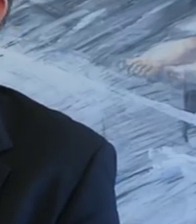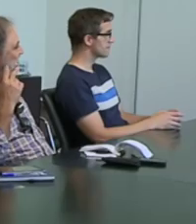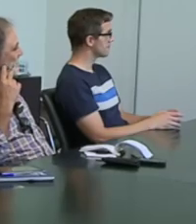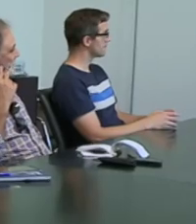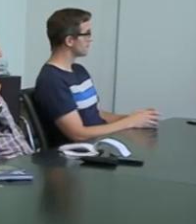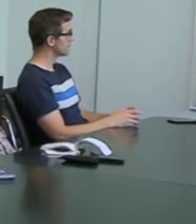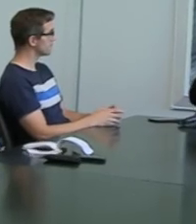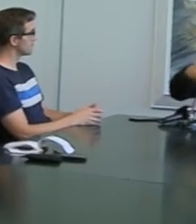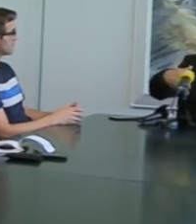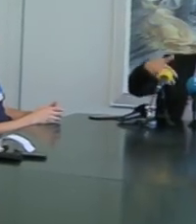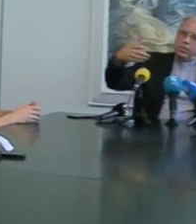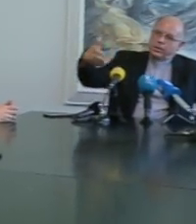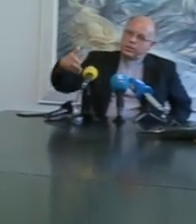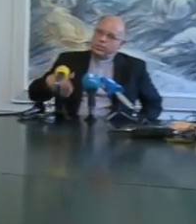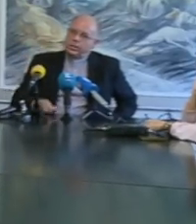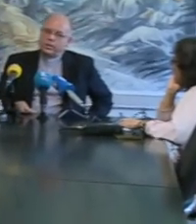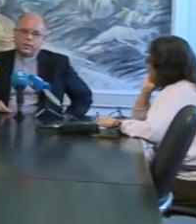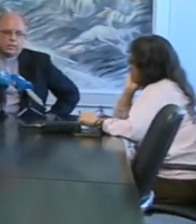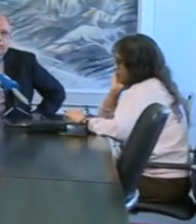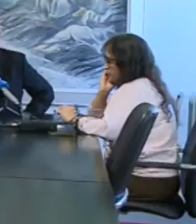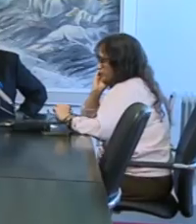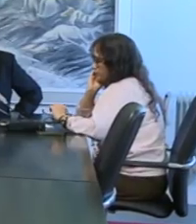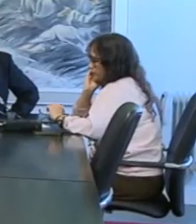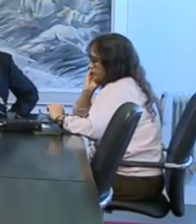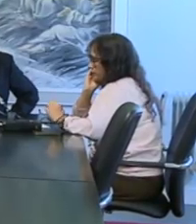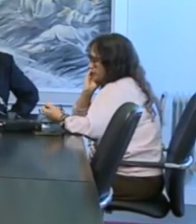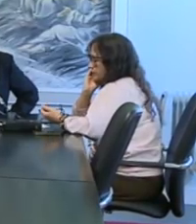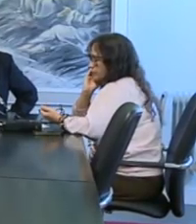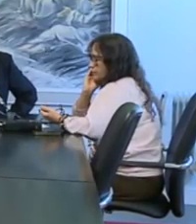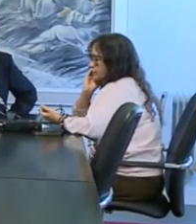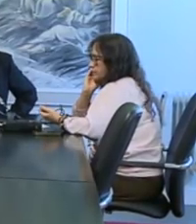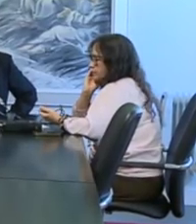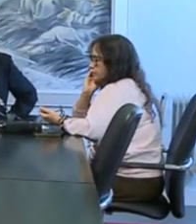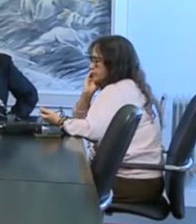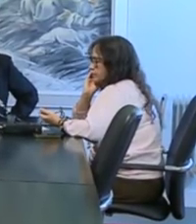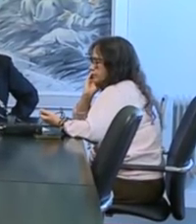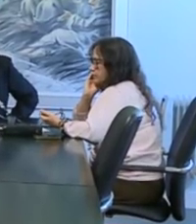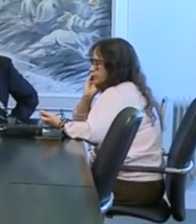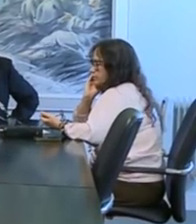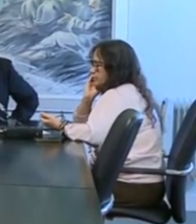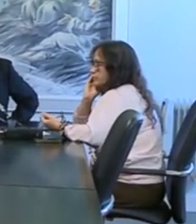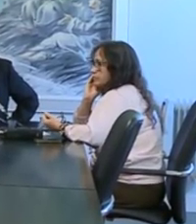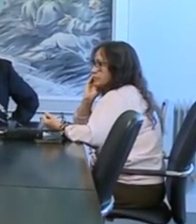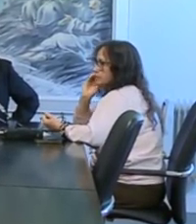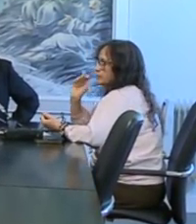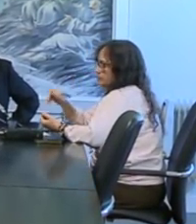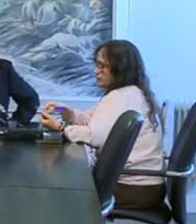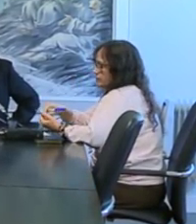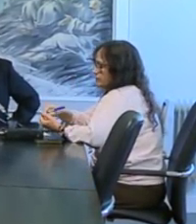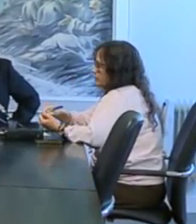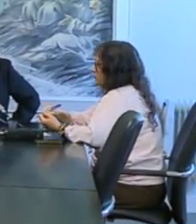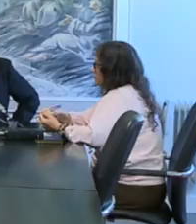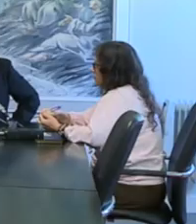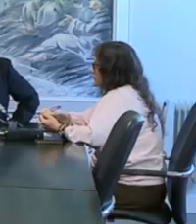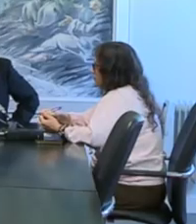também. Os bispos portugueses voltam a encontrar-se em Fátima, desta vez em Assembleia Plenária, entre os dias